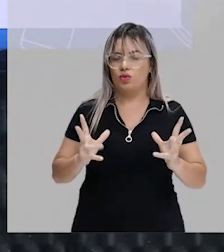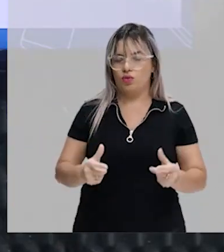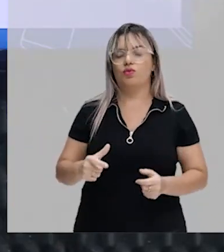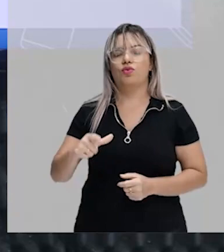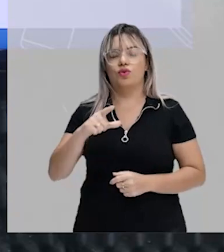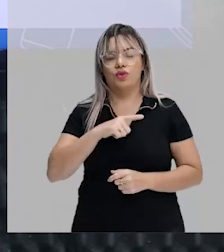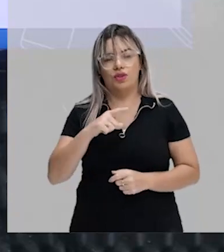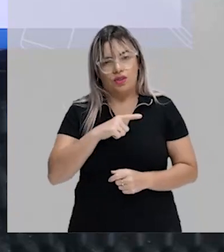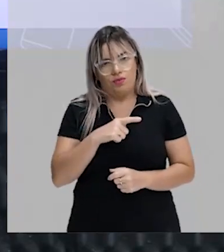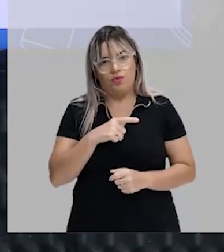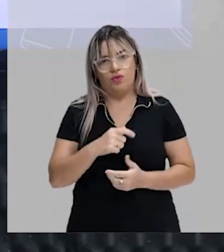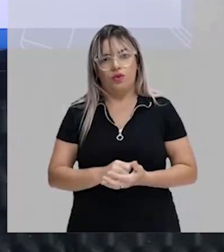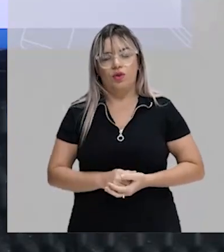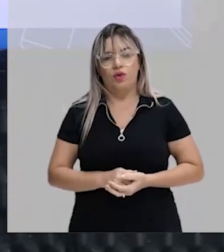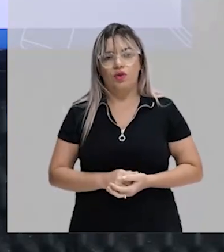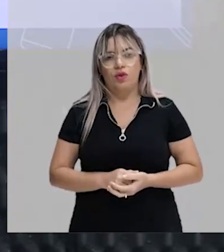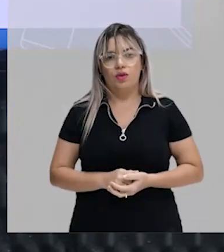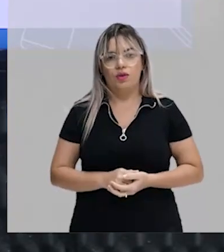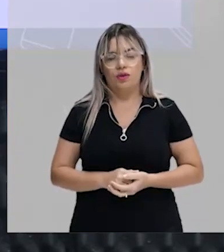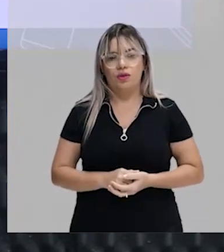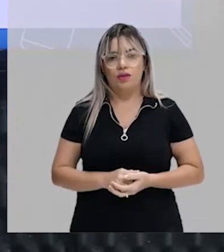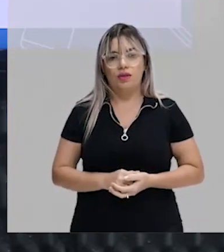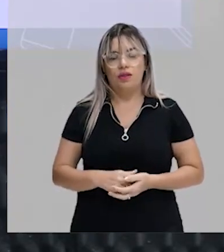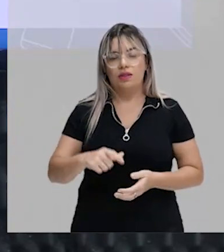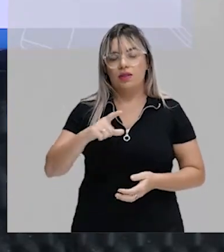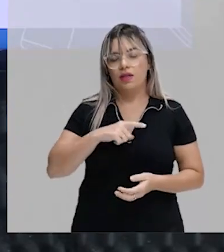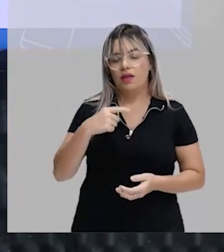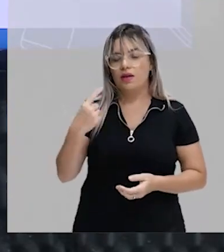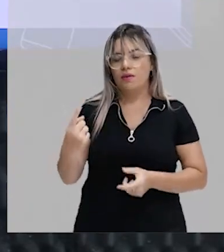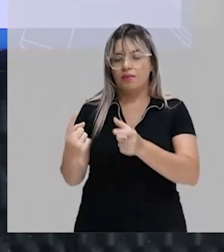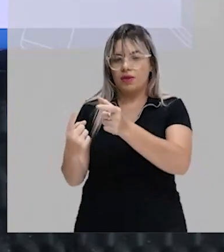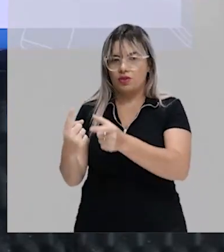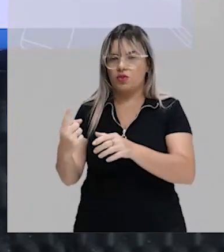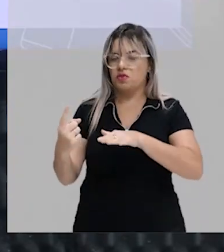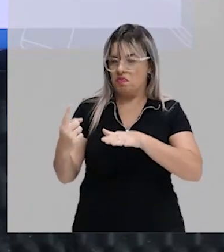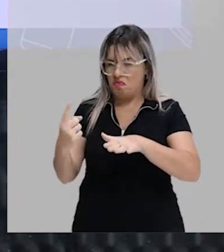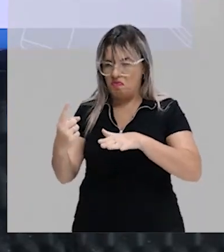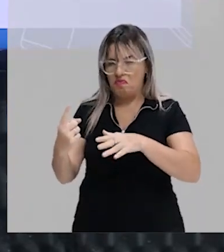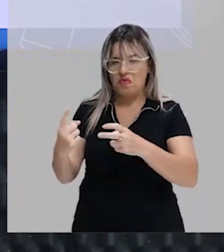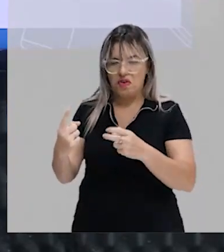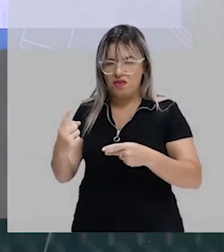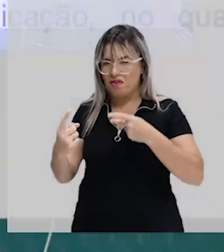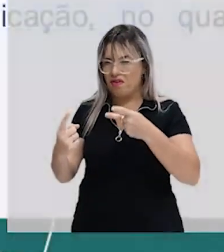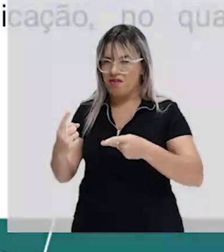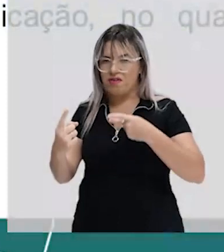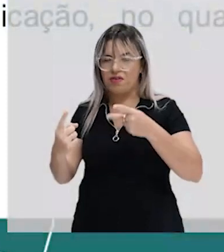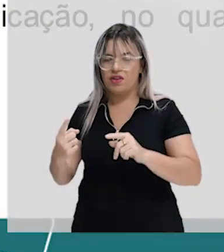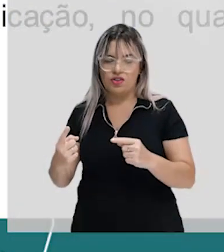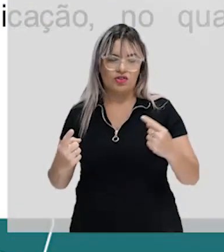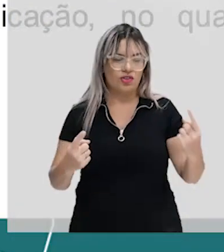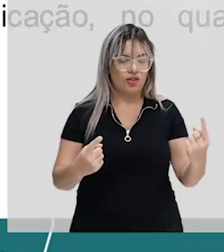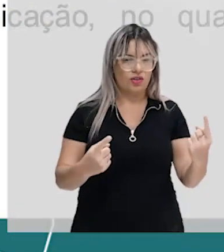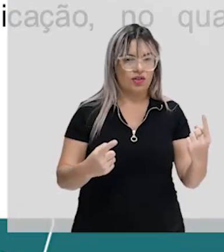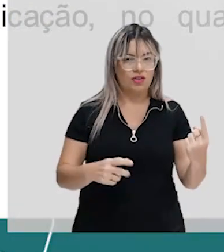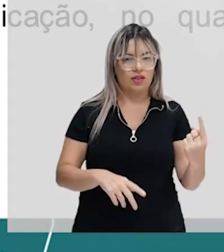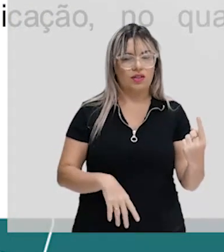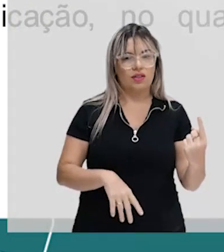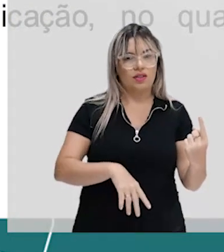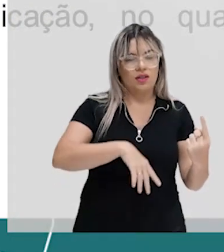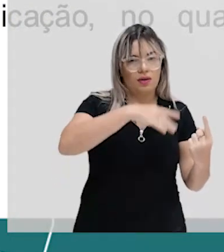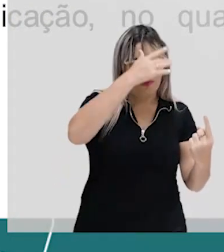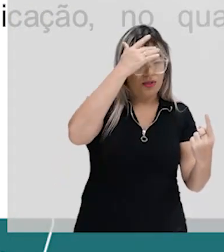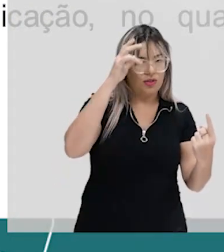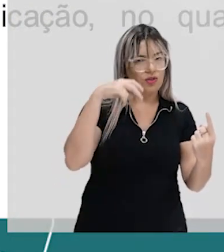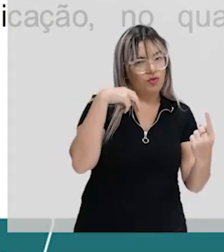discretos, né? Mais quietos, vamos dizer assim, né? Nem discreto, é quieto. Pensando em literatura como arte, já falei, aí